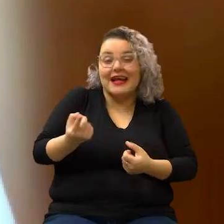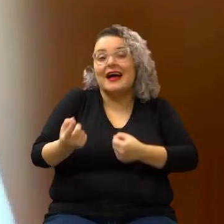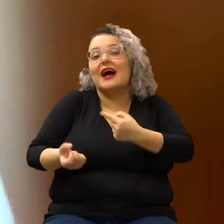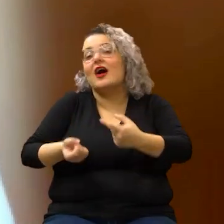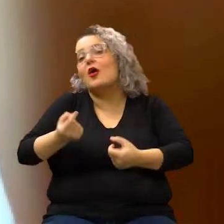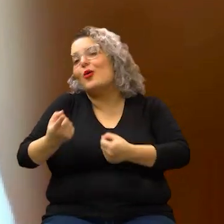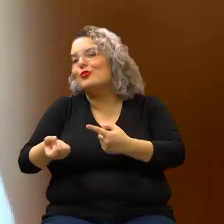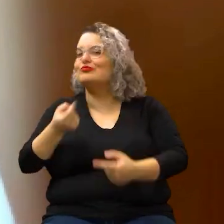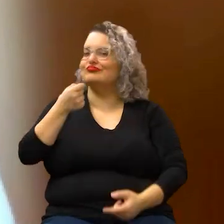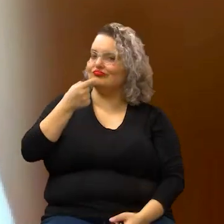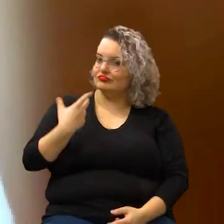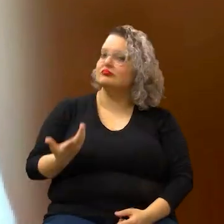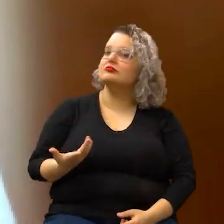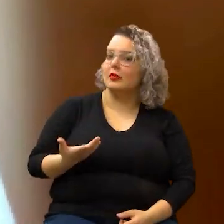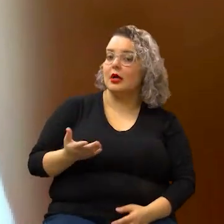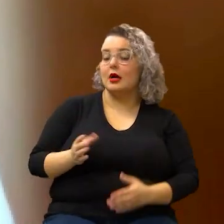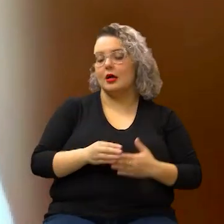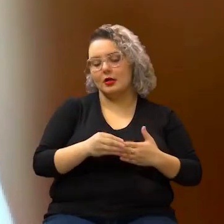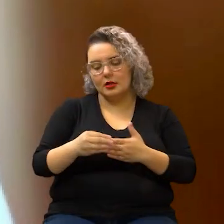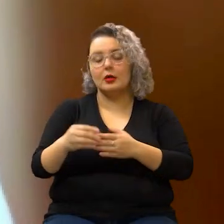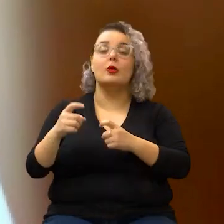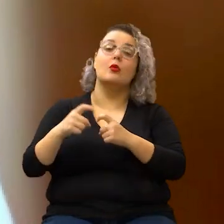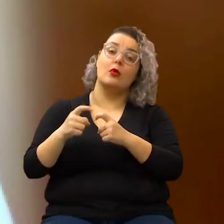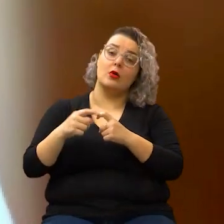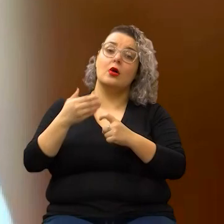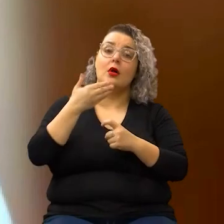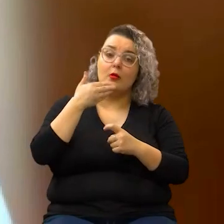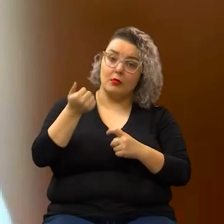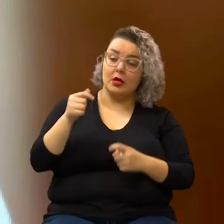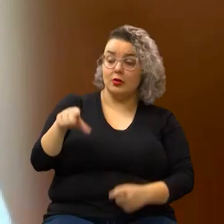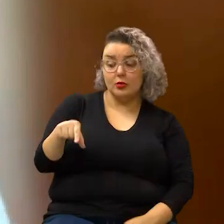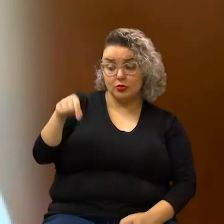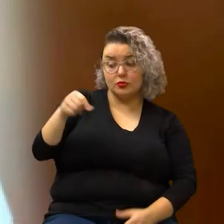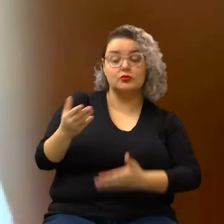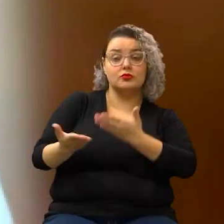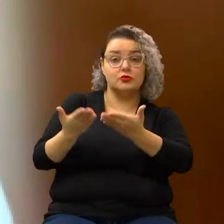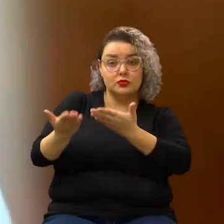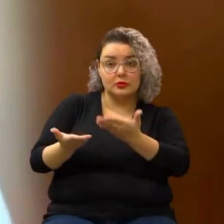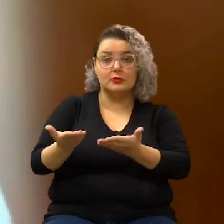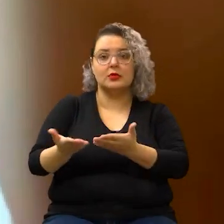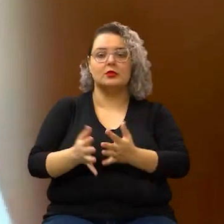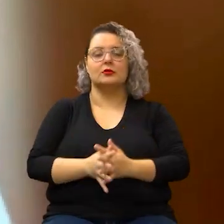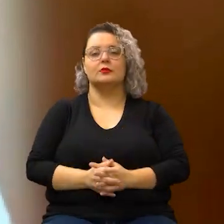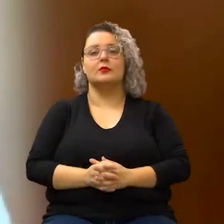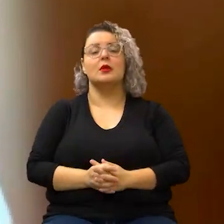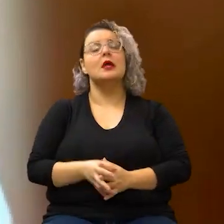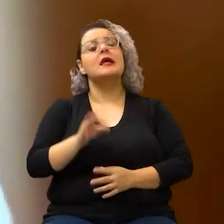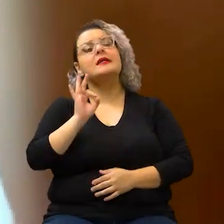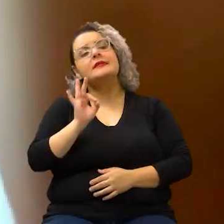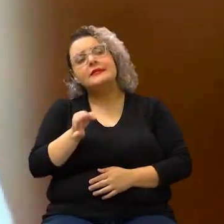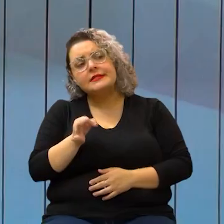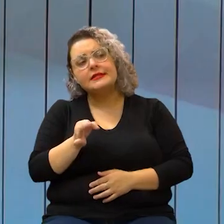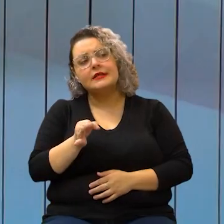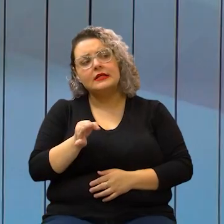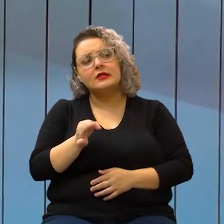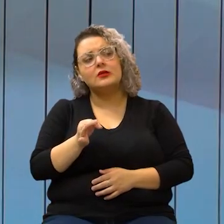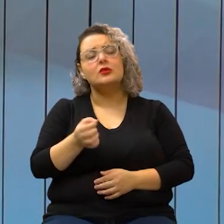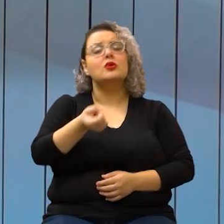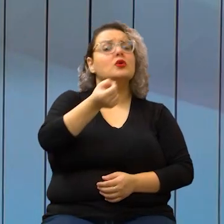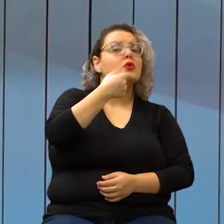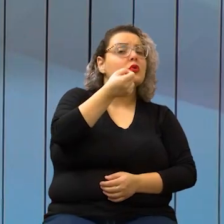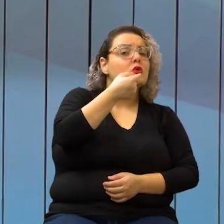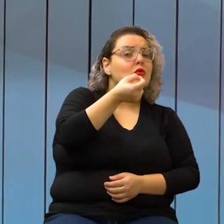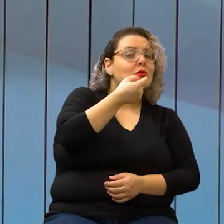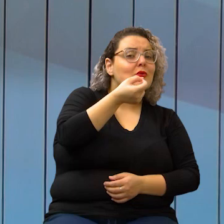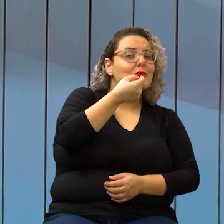a determinados antibióticos, guiando aí o médico a escolher o melhor tratamento. Certo. E na questão